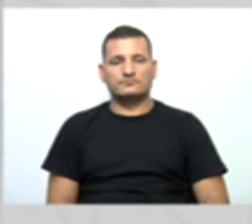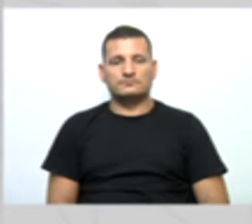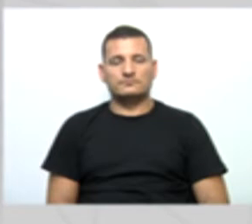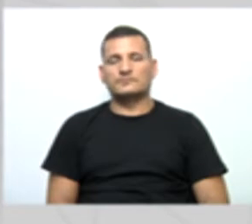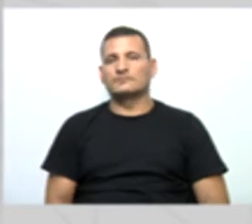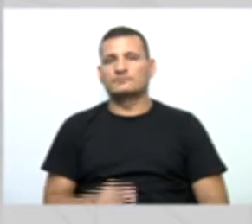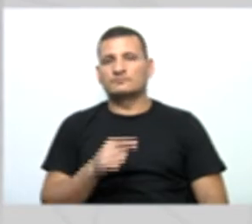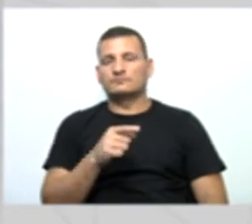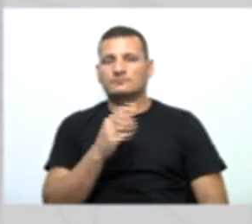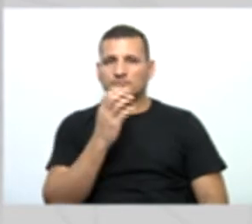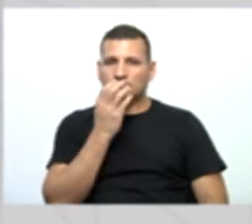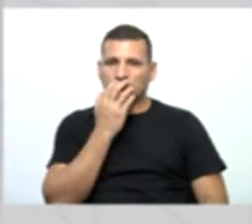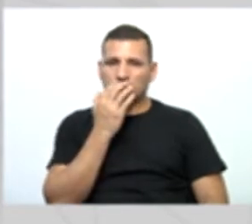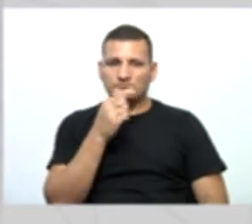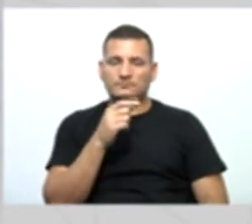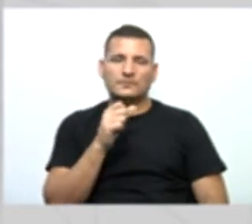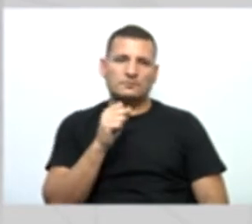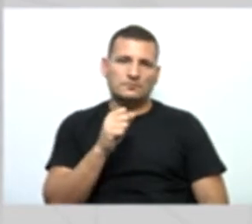latir.